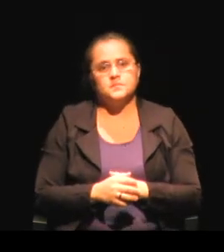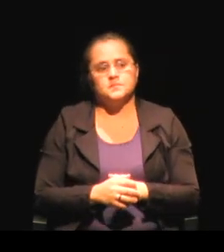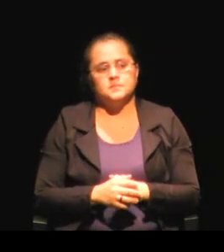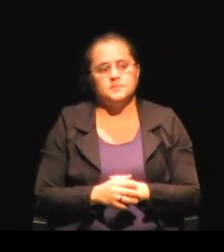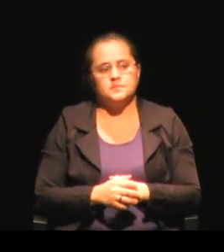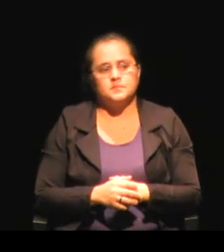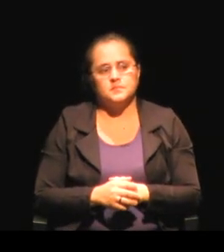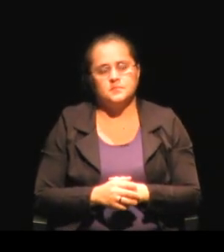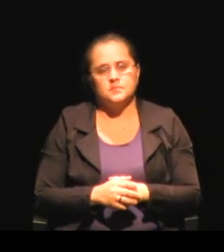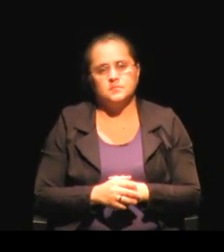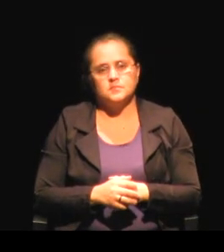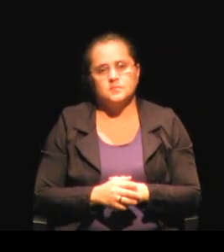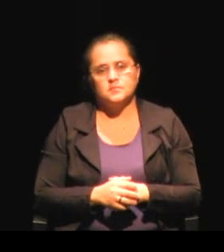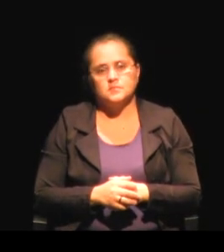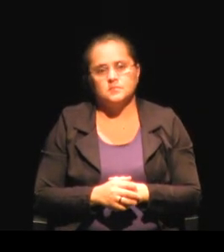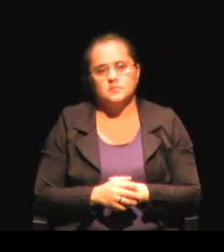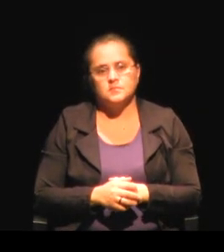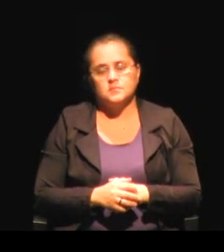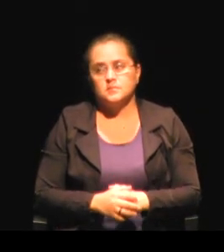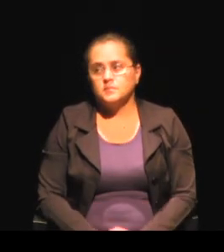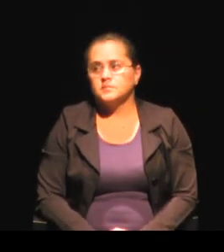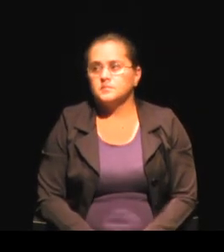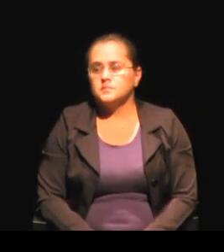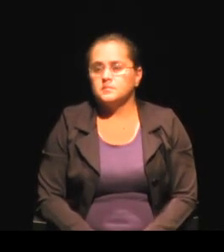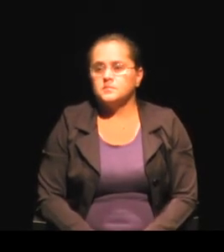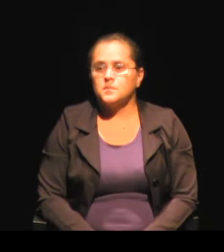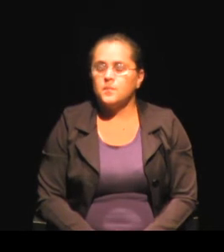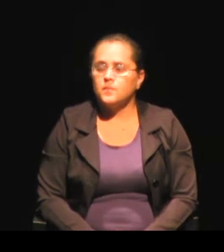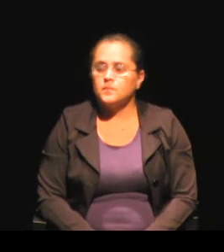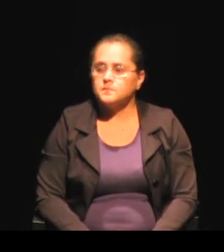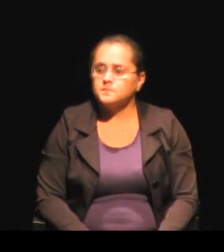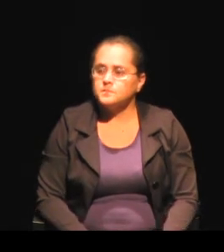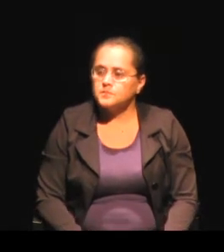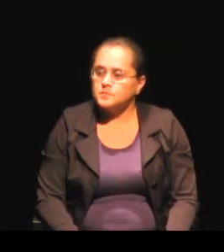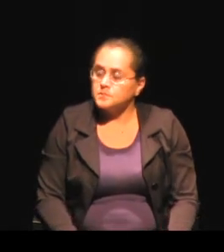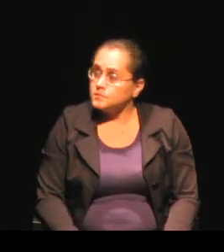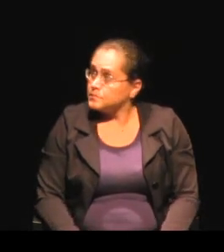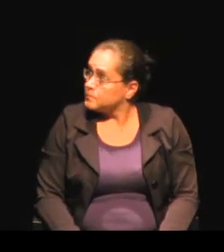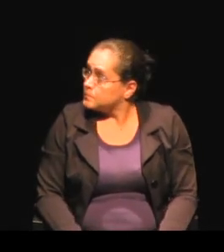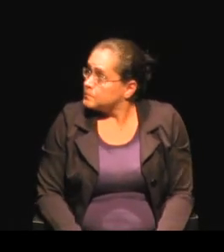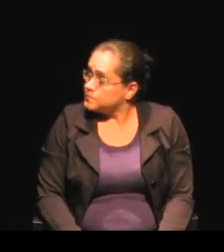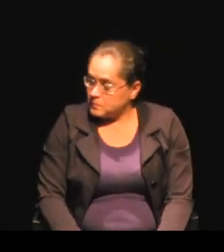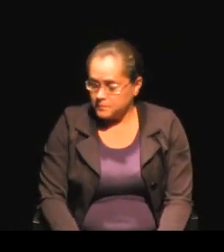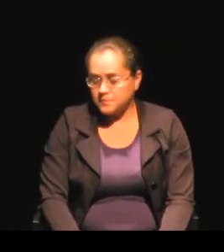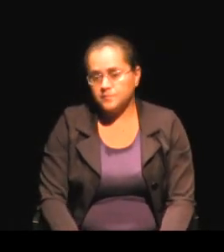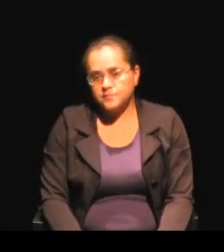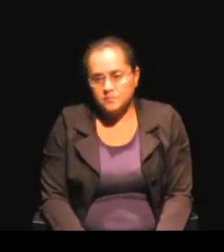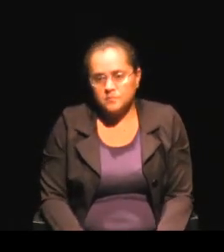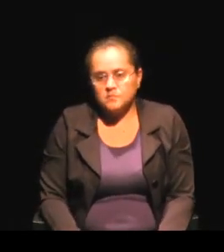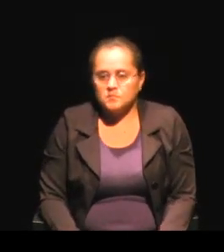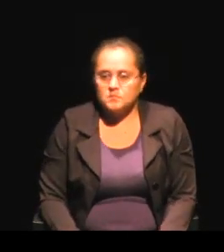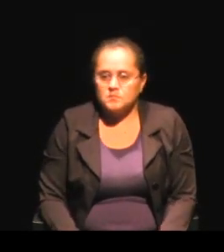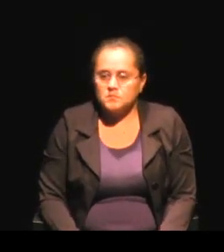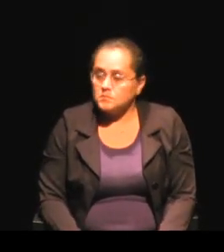disso. Aqui dá para ver esse espaço como ele está, né? É um terreno baldio ainda na cidade, e essa conexão, que eu acho que é a mais importante, eu espero que em